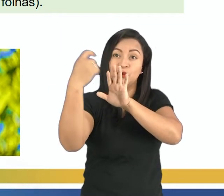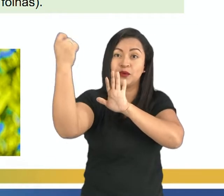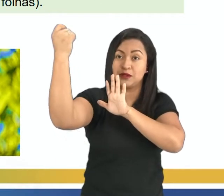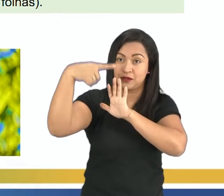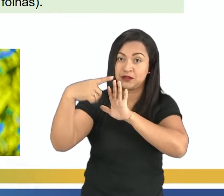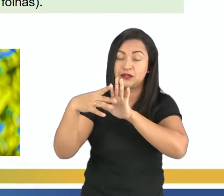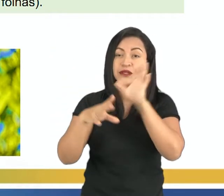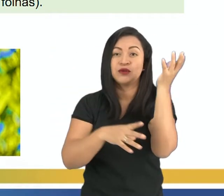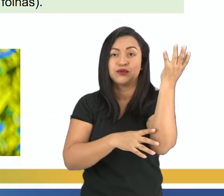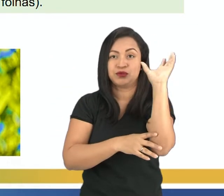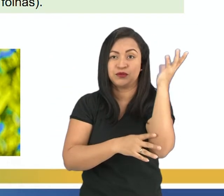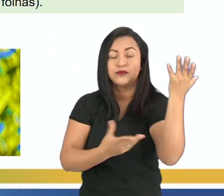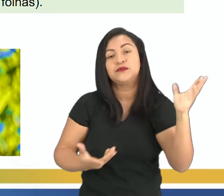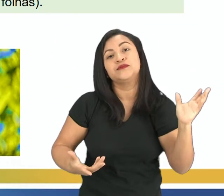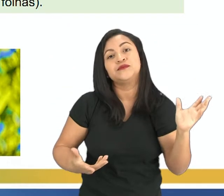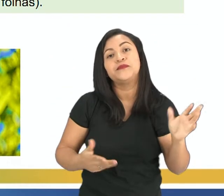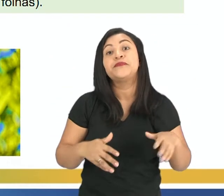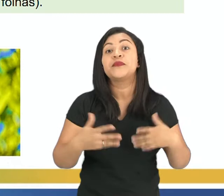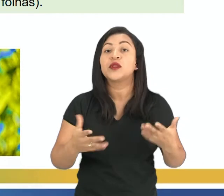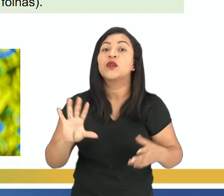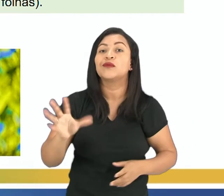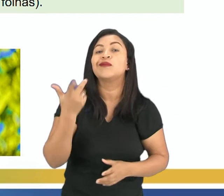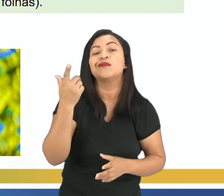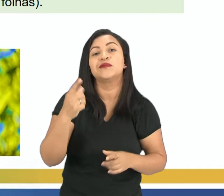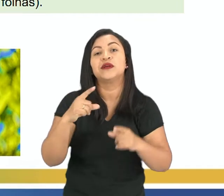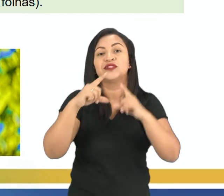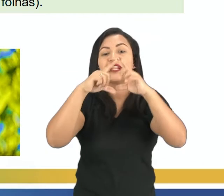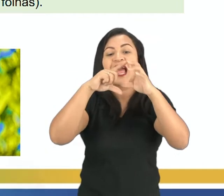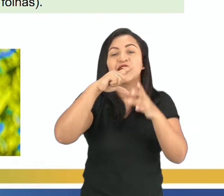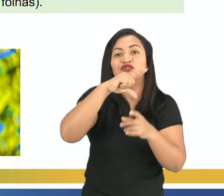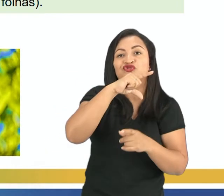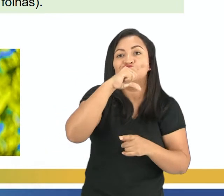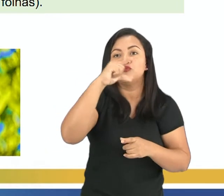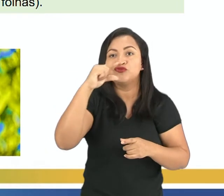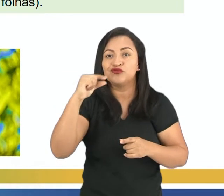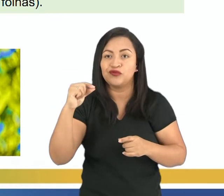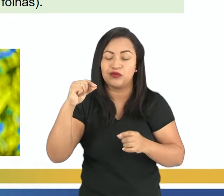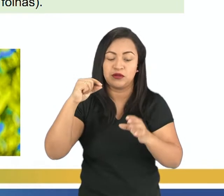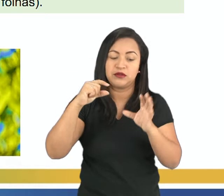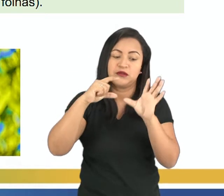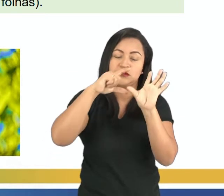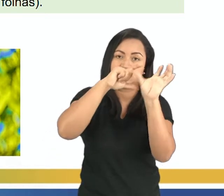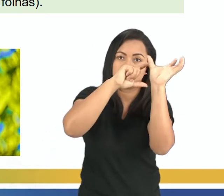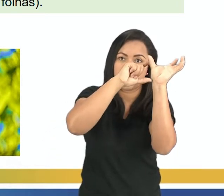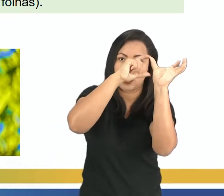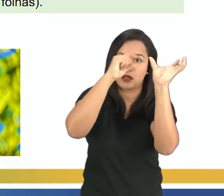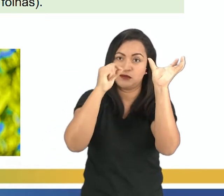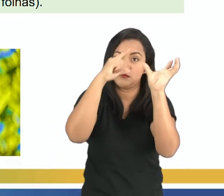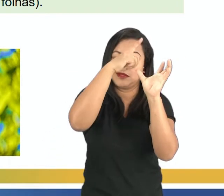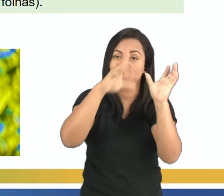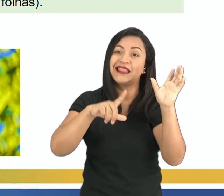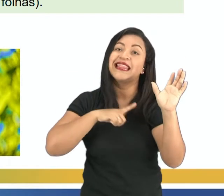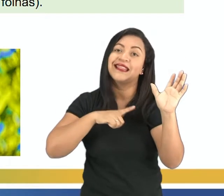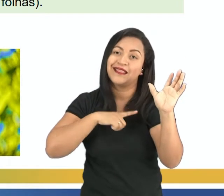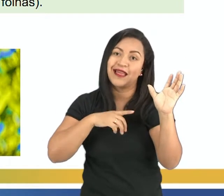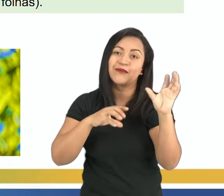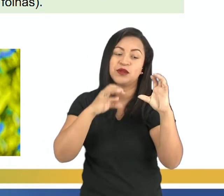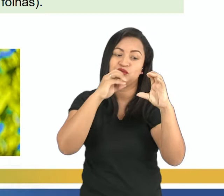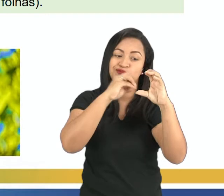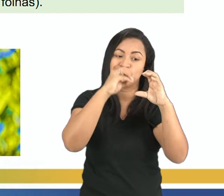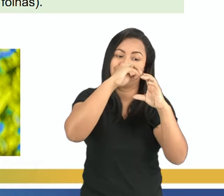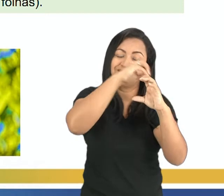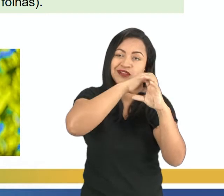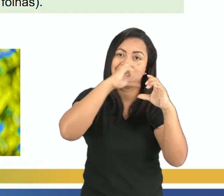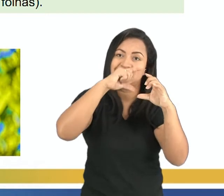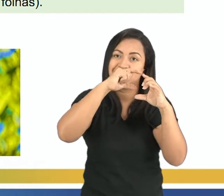luminosa. Isso acontece principalmente nas folhas, então a gente encontra uma maior quantidade de cloroplastos nas folhas, por isso que